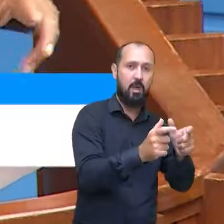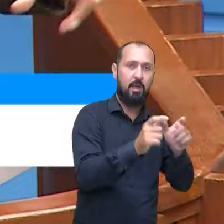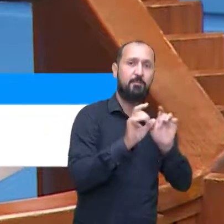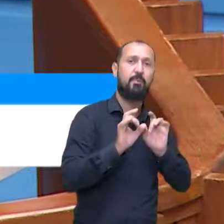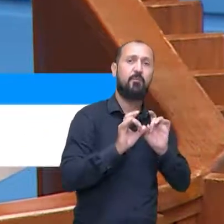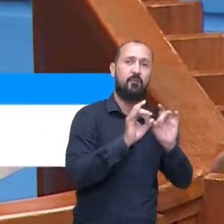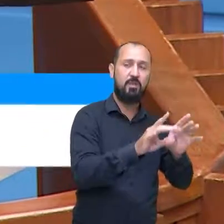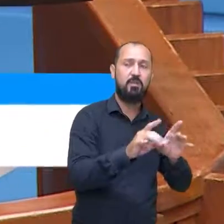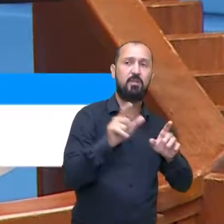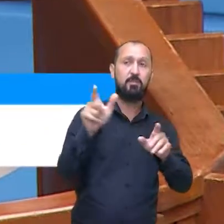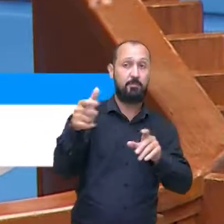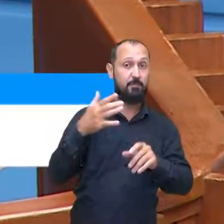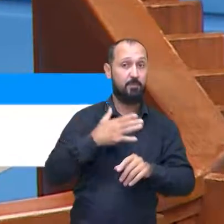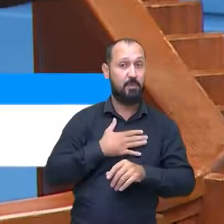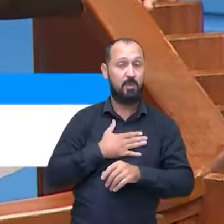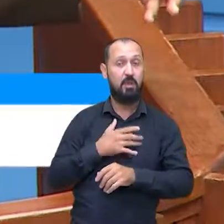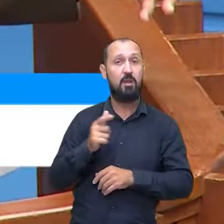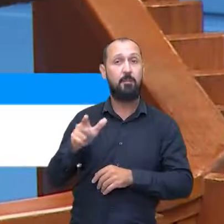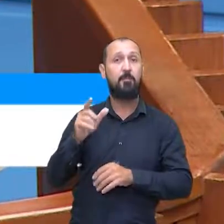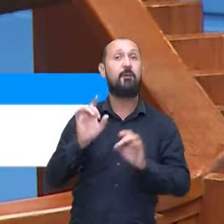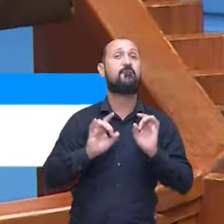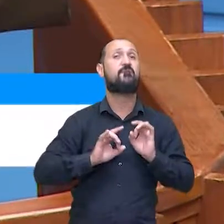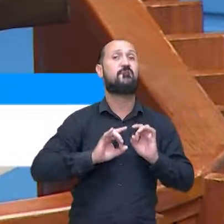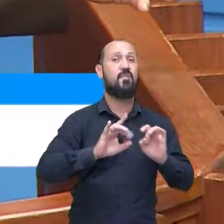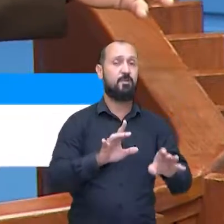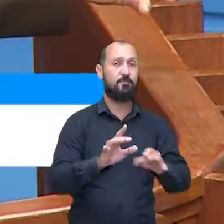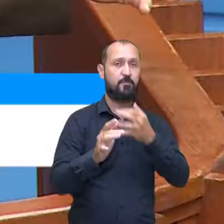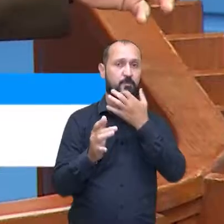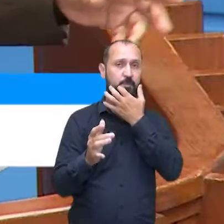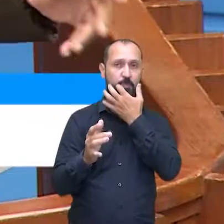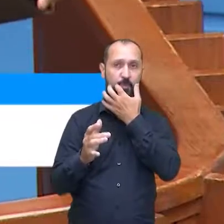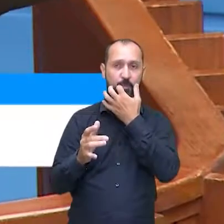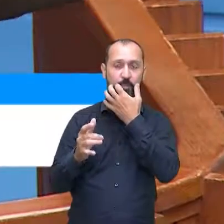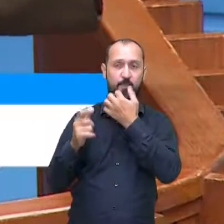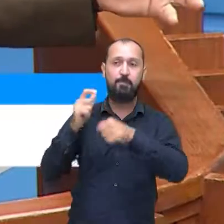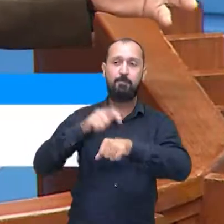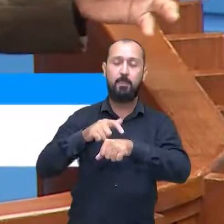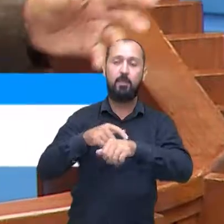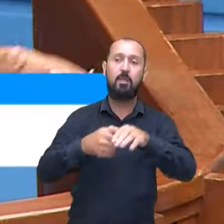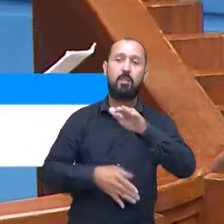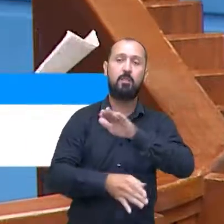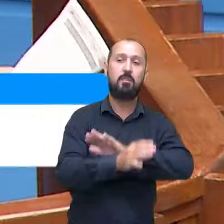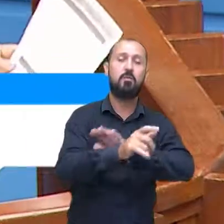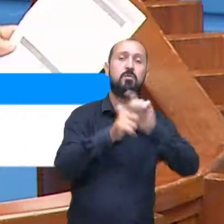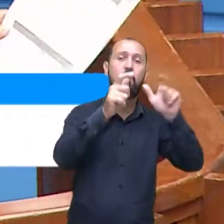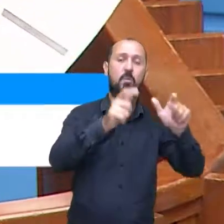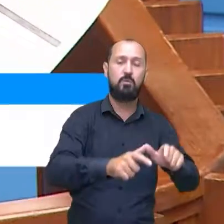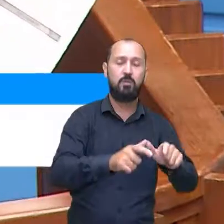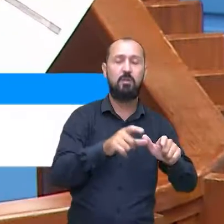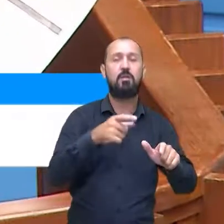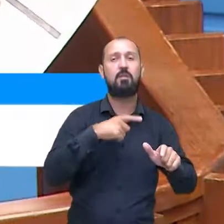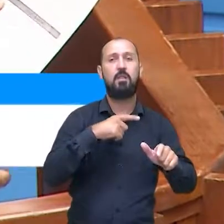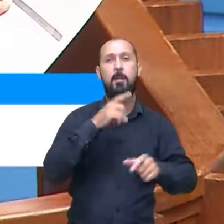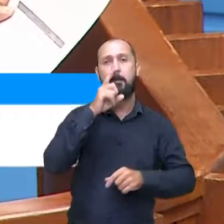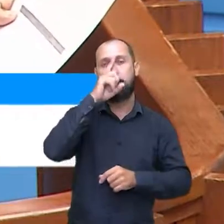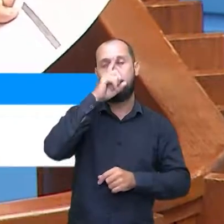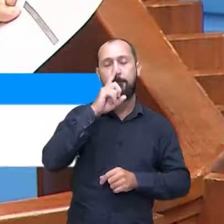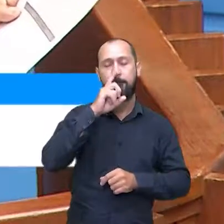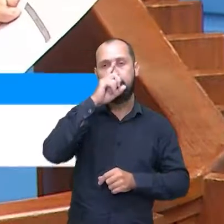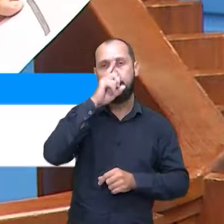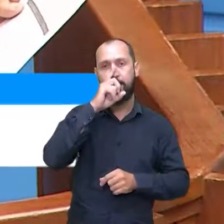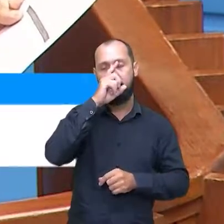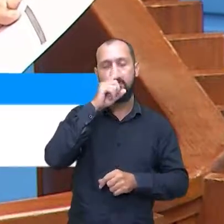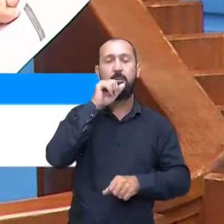locomover para transportar esse pescado que foi capturado por ela para poder comercializar, quando ela entra num desses